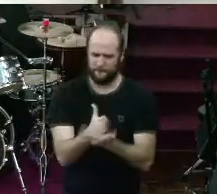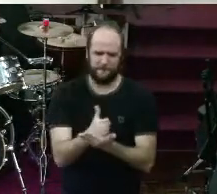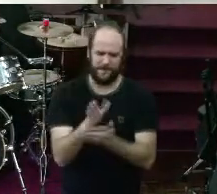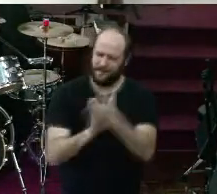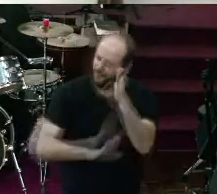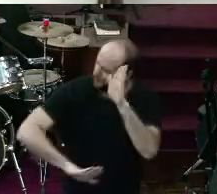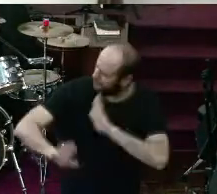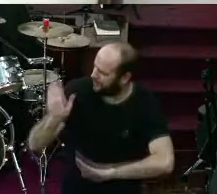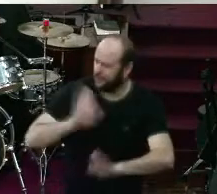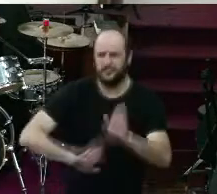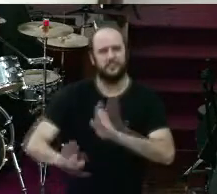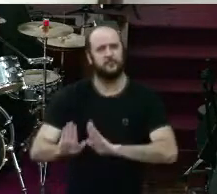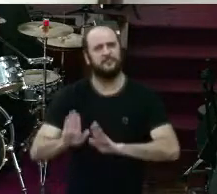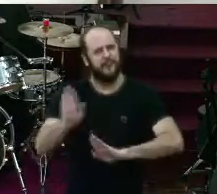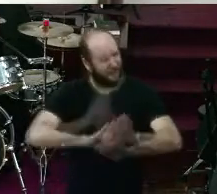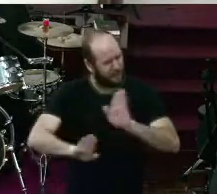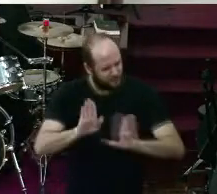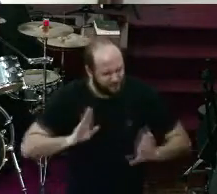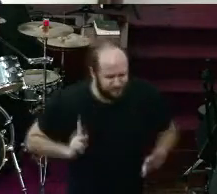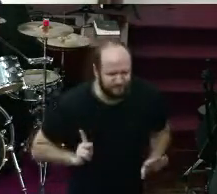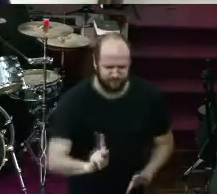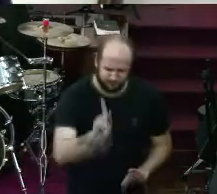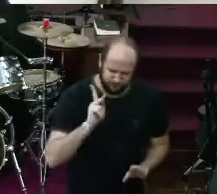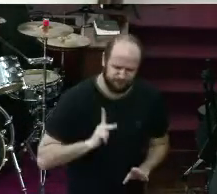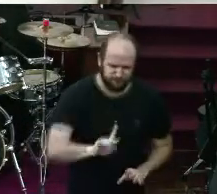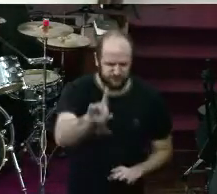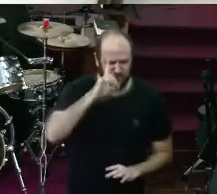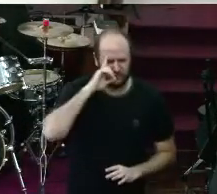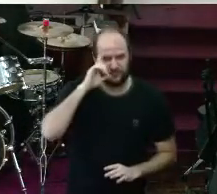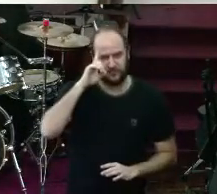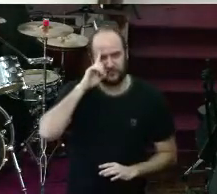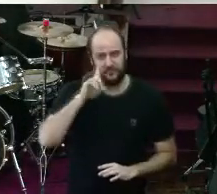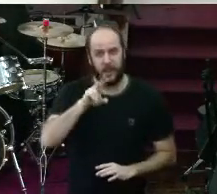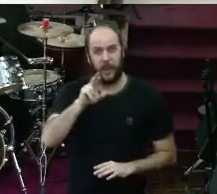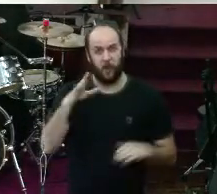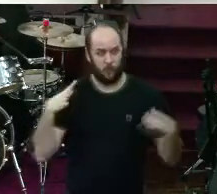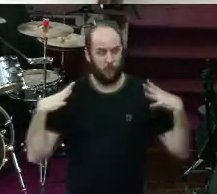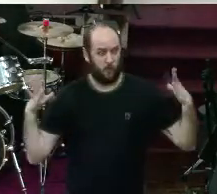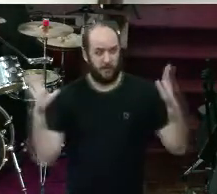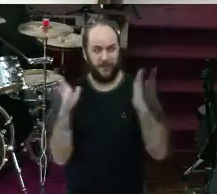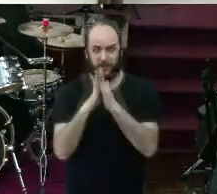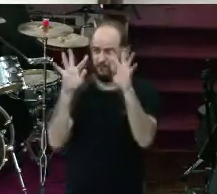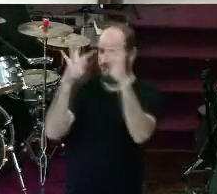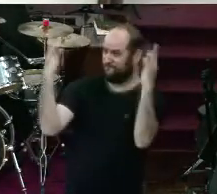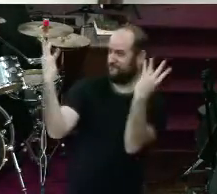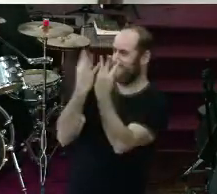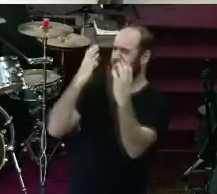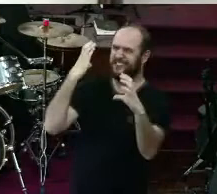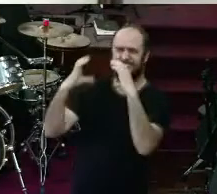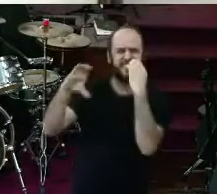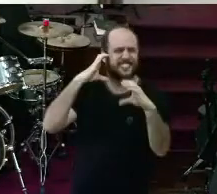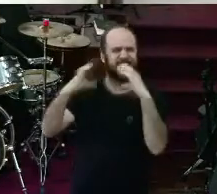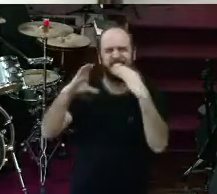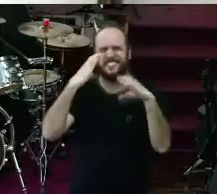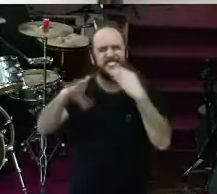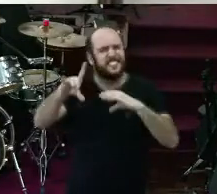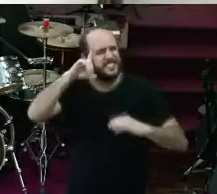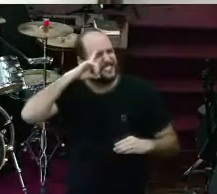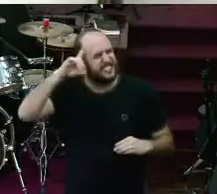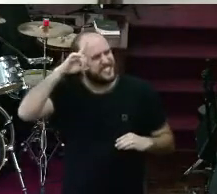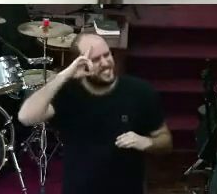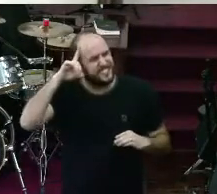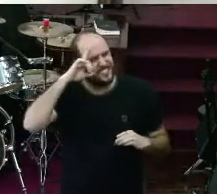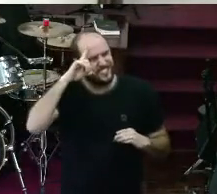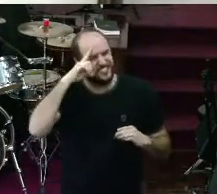Rei dos Reis, Senhor dos Senhores. Os serafins não pararam um dia sequer, e jamais pararão, não importa a crise que se abata